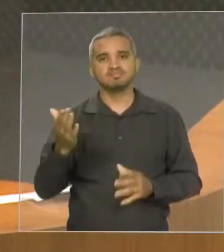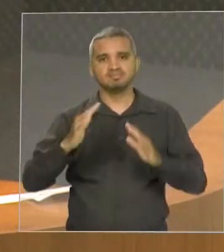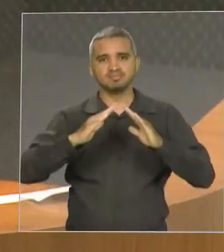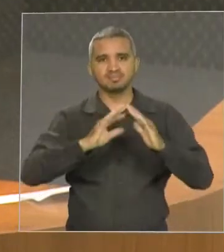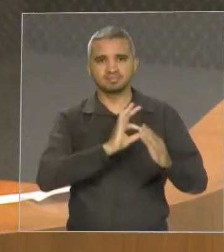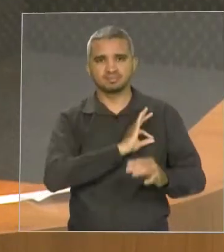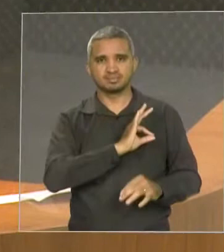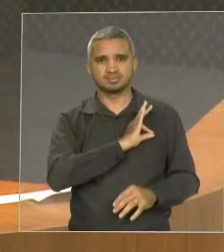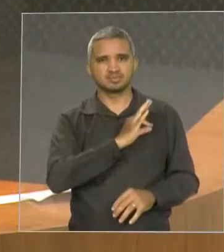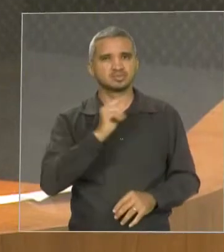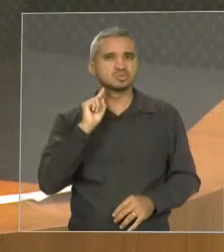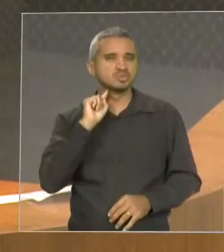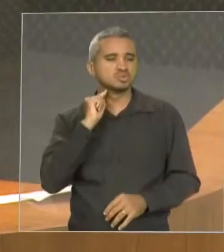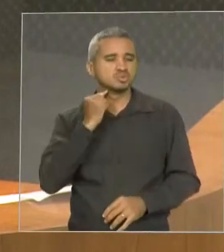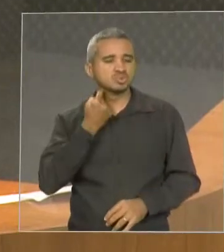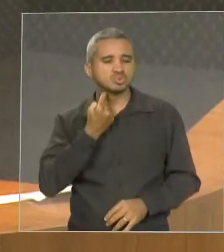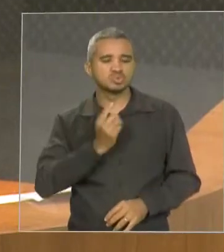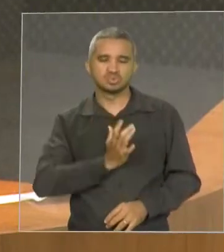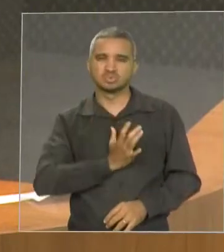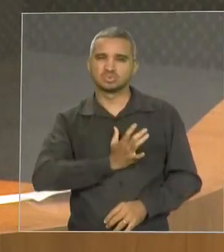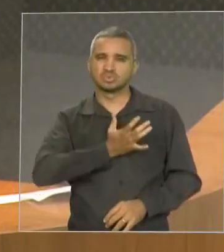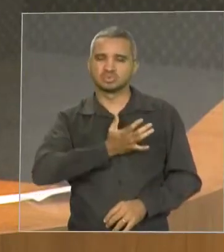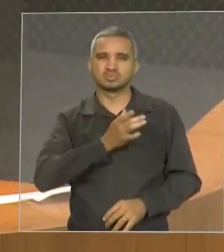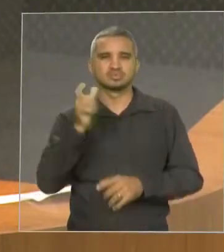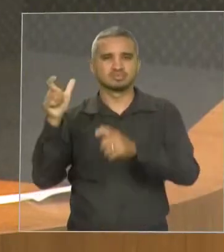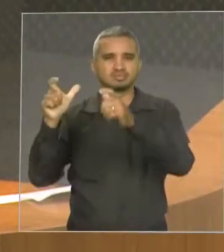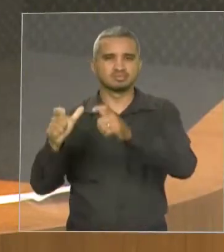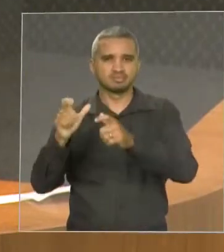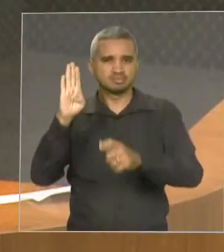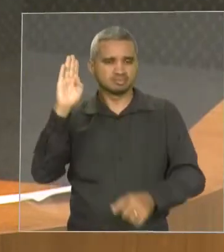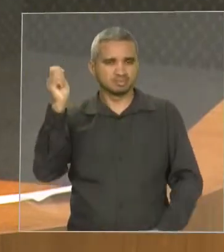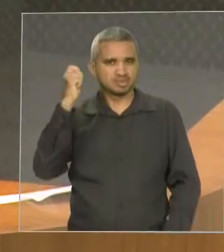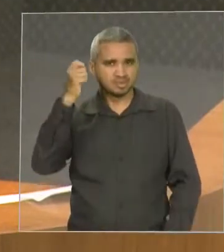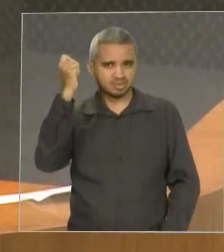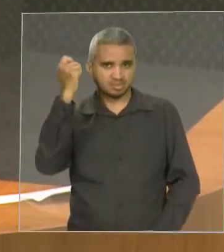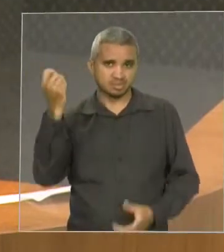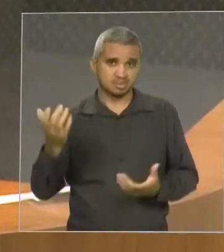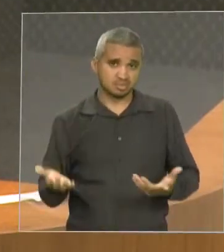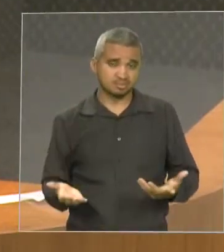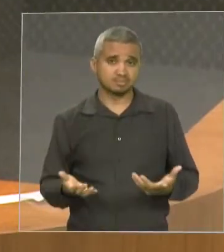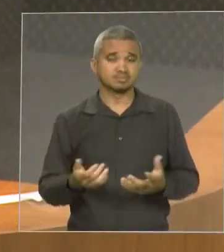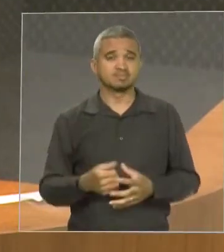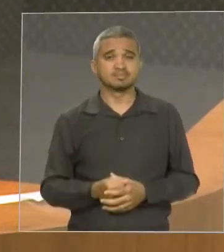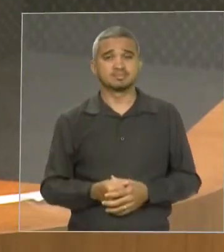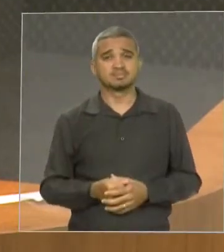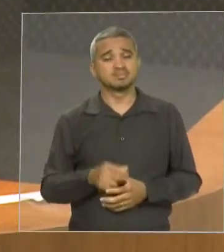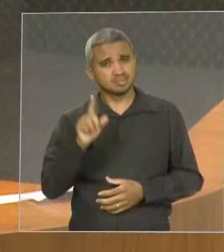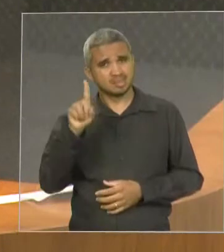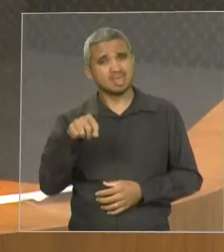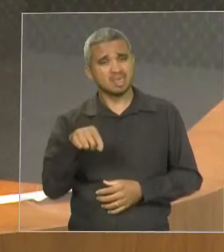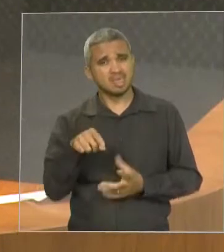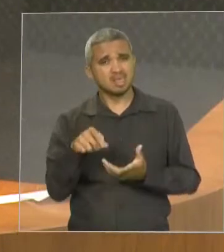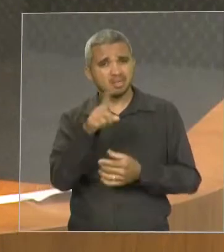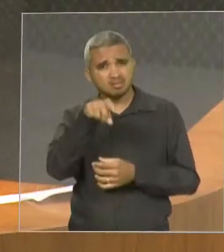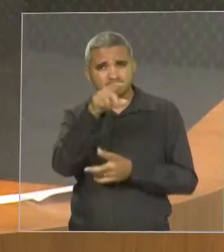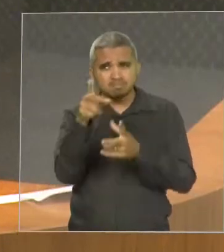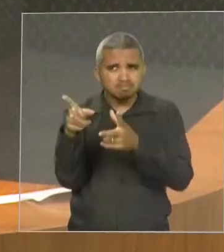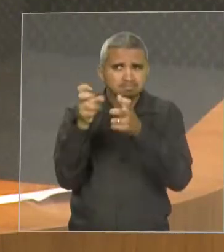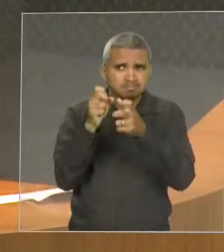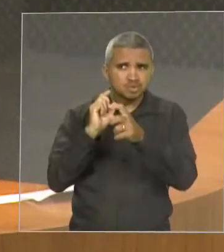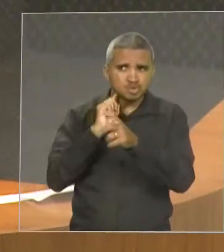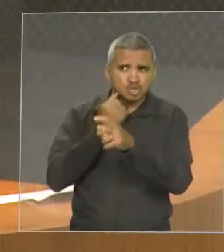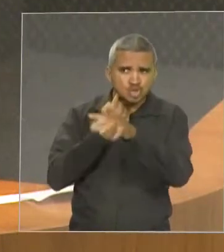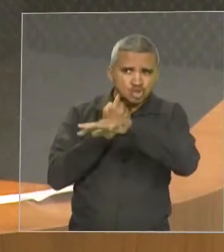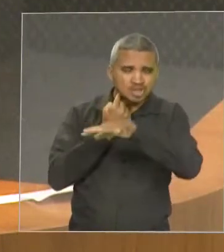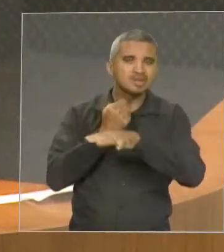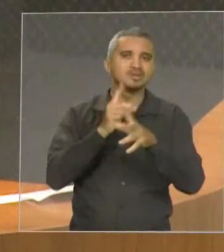naquela delegacia de Barra do Corda, que é o reflexo desse governo, linkando com a